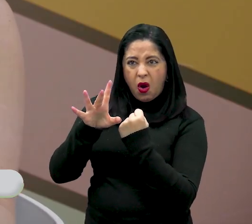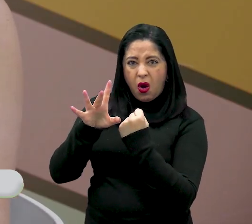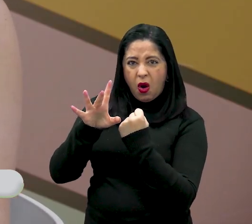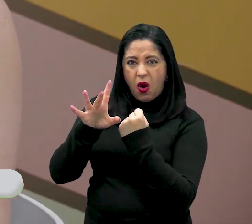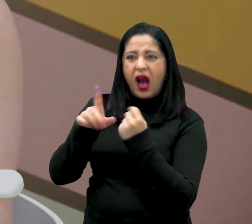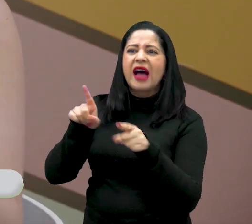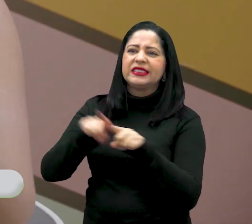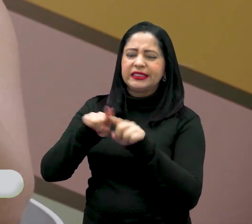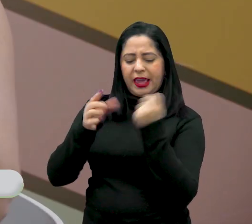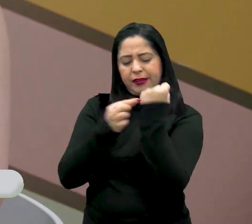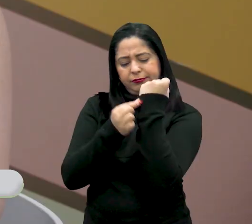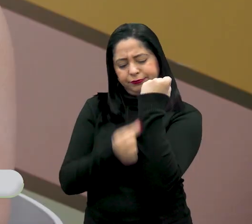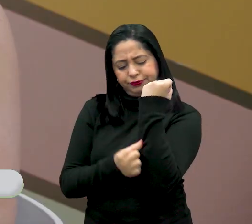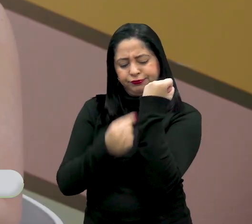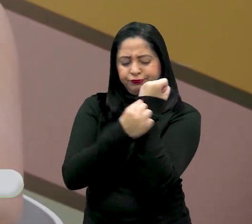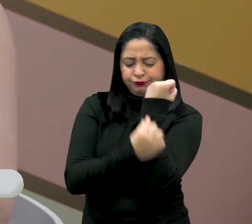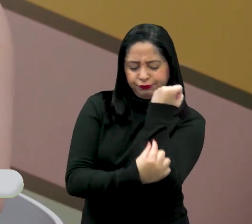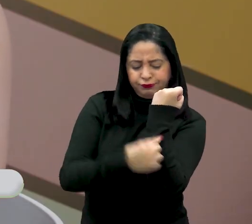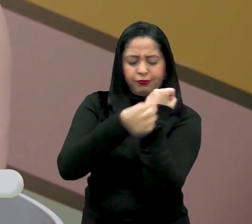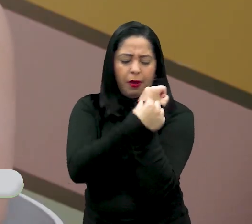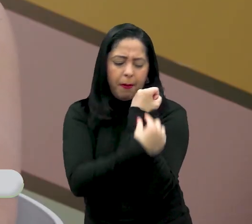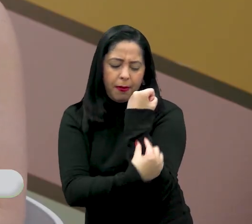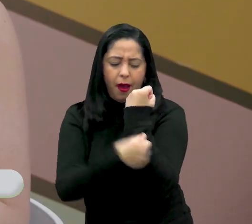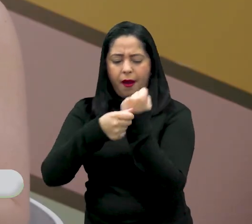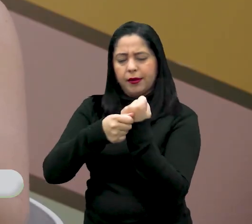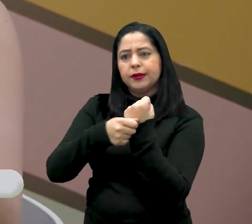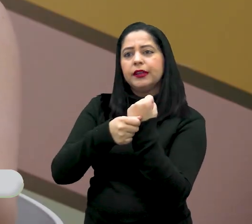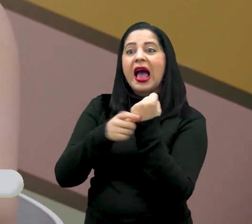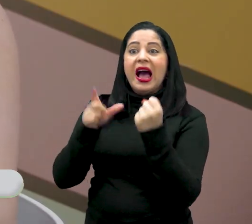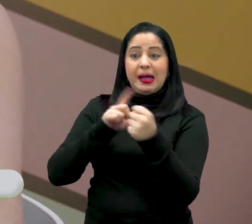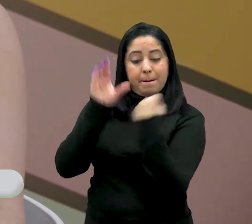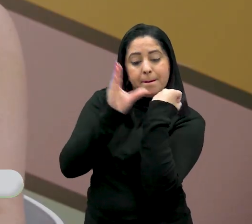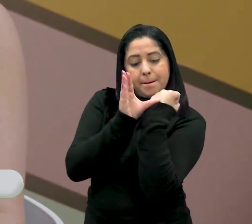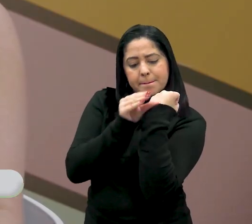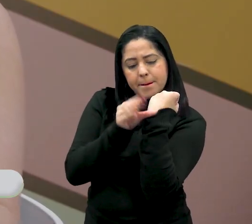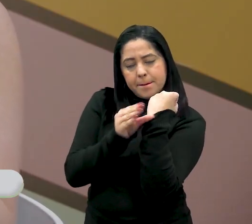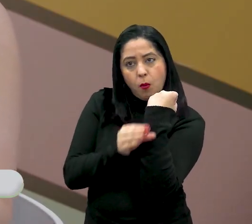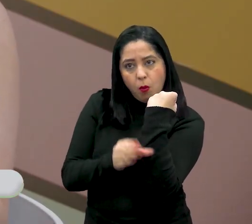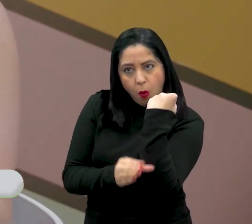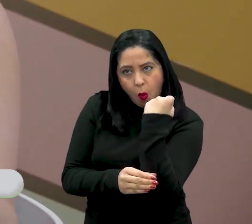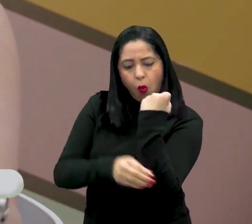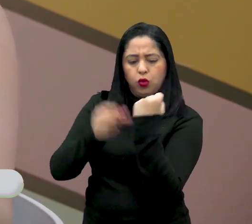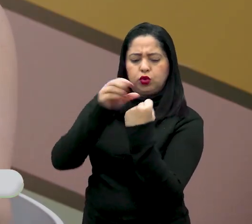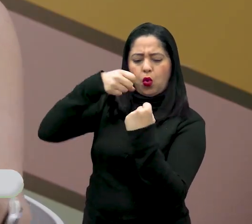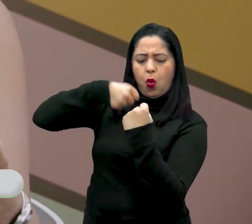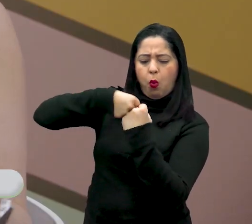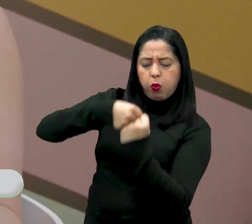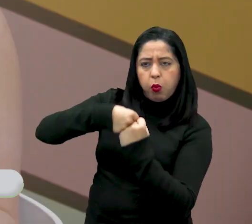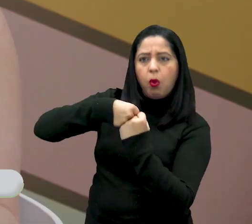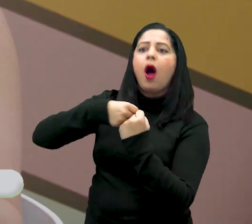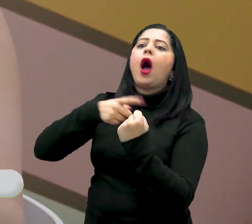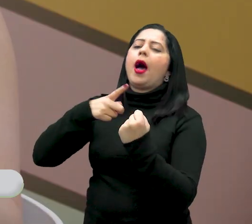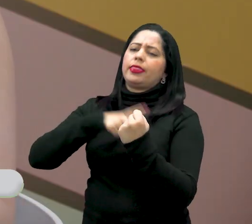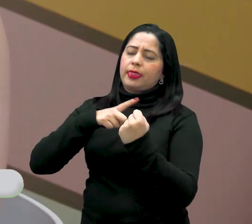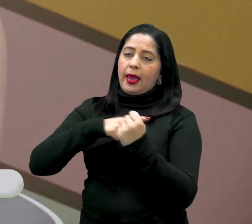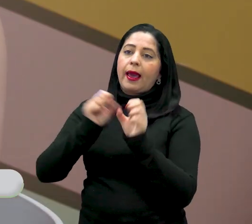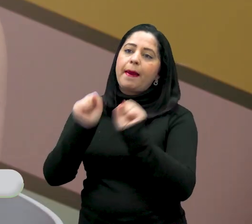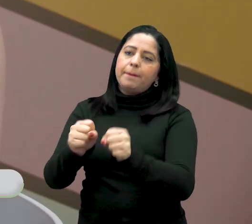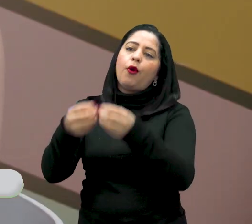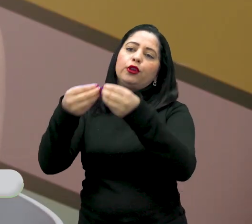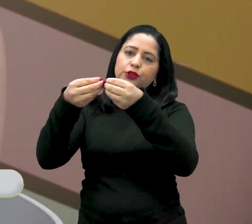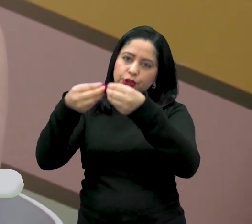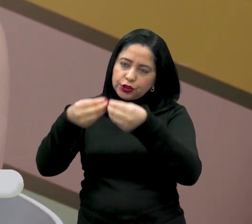osso em si, né? Tem vários ligamentos, meniscos, tem os músculos. Então, é todo um complexo que pode estar